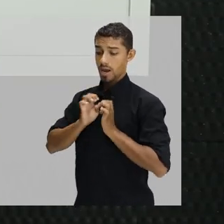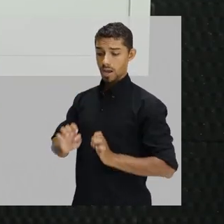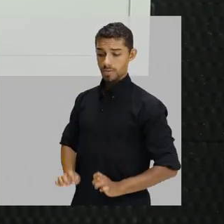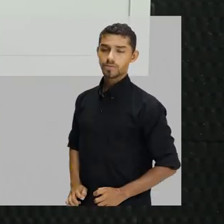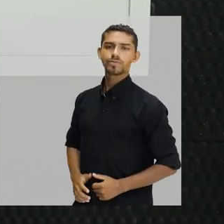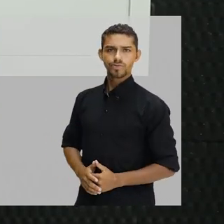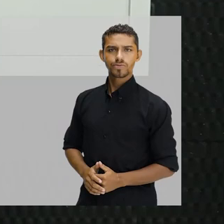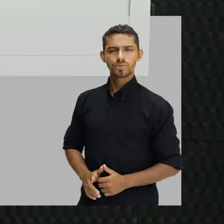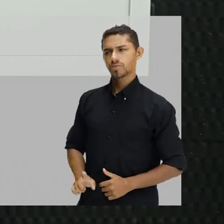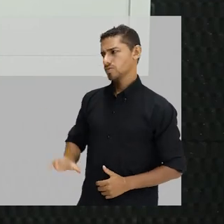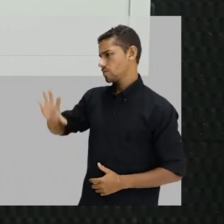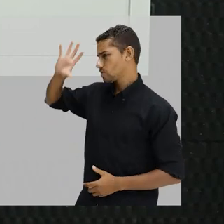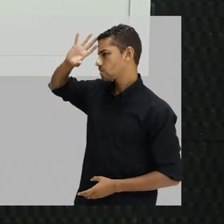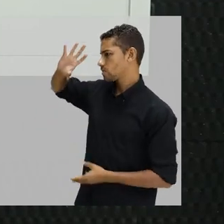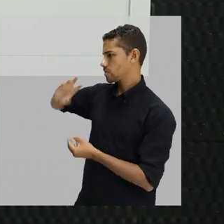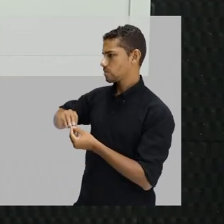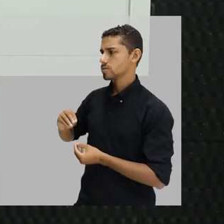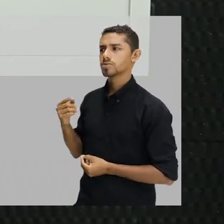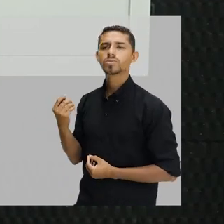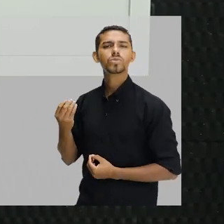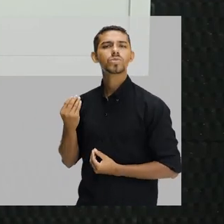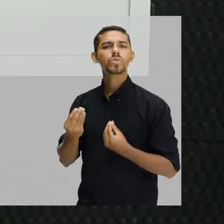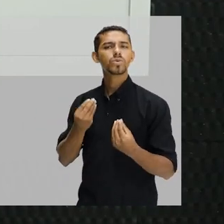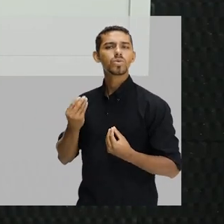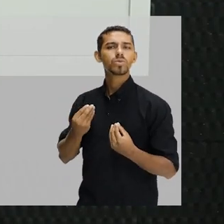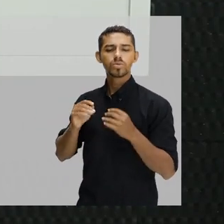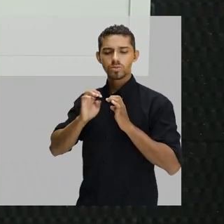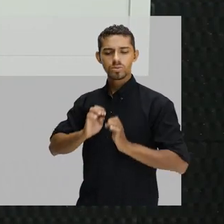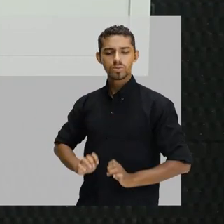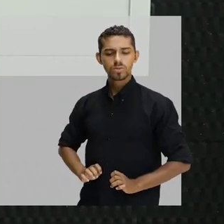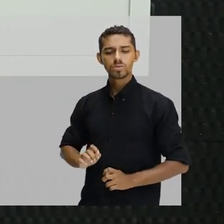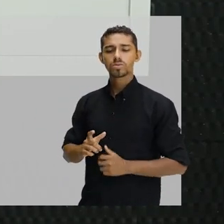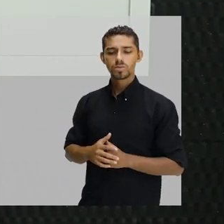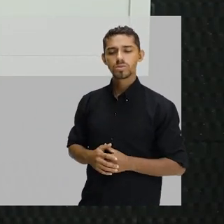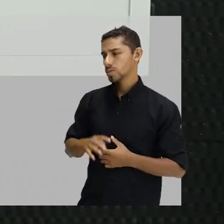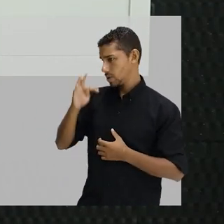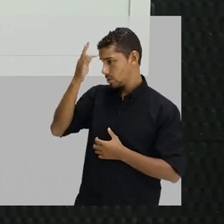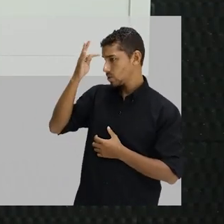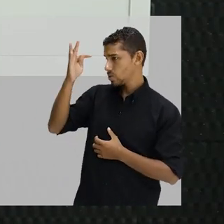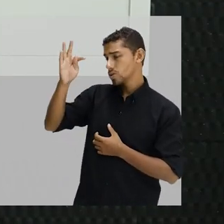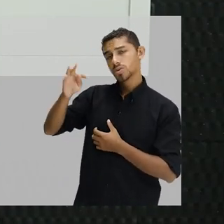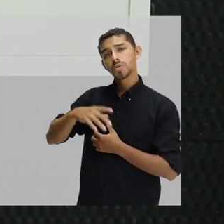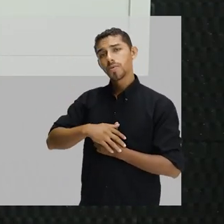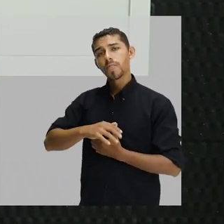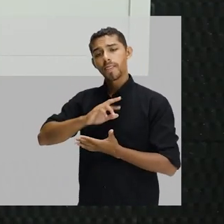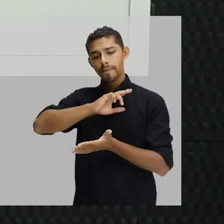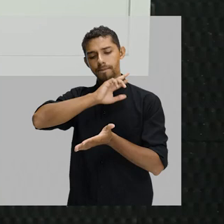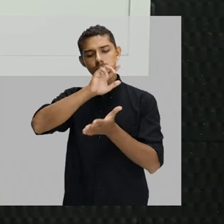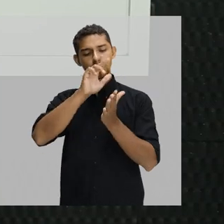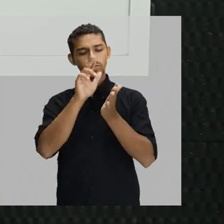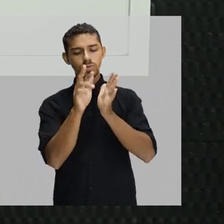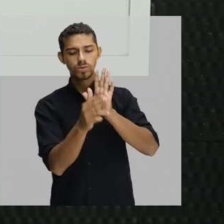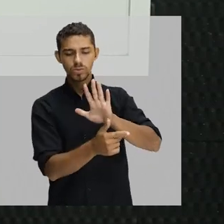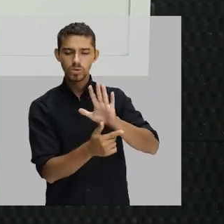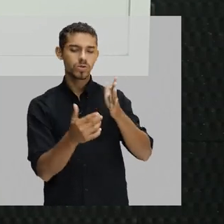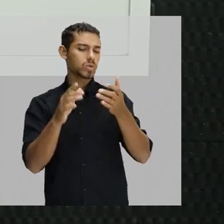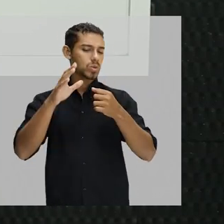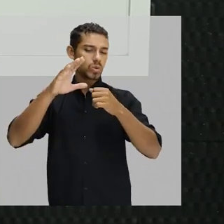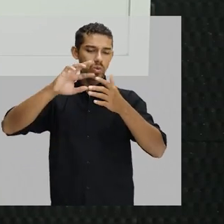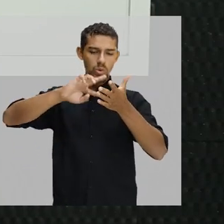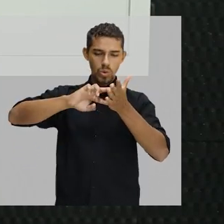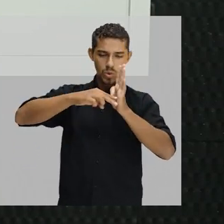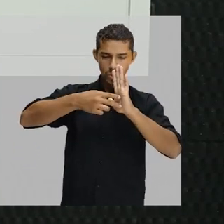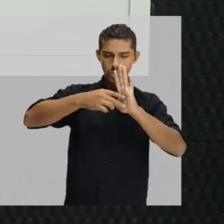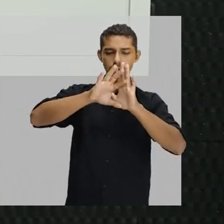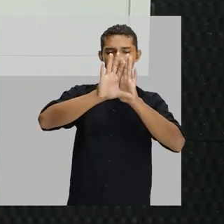e colocar lá como teoria ética, ética das virtudes. Aí você vai ver uma série, né, de conceitos,